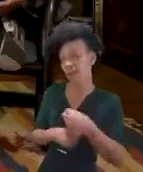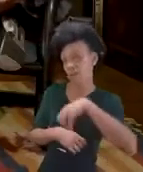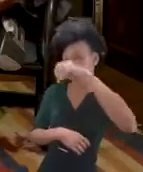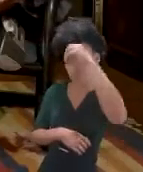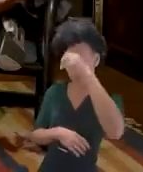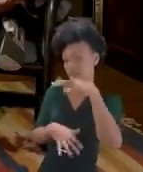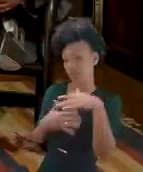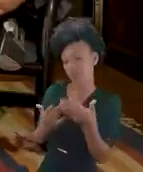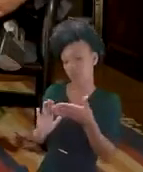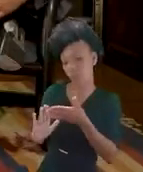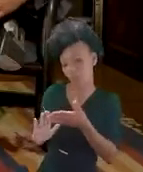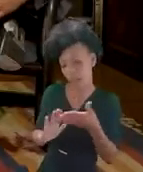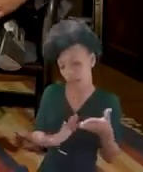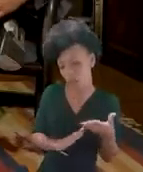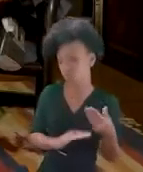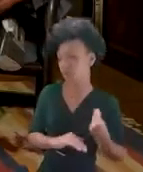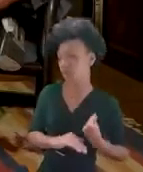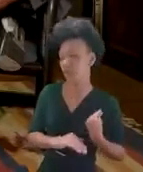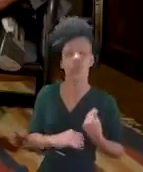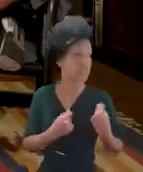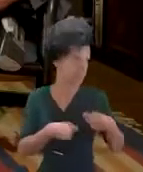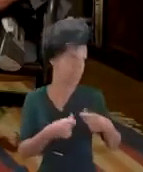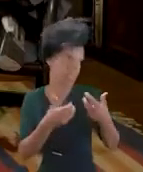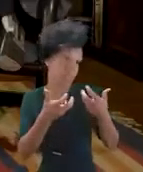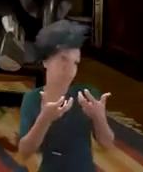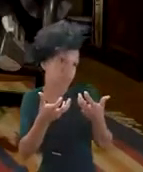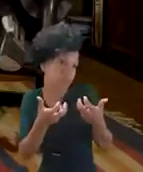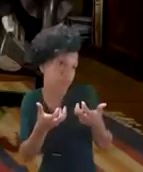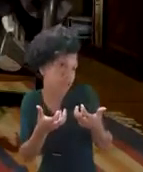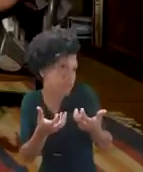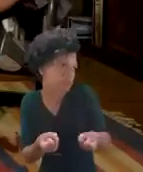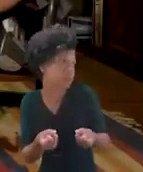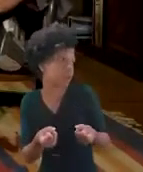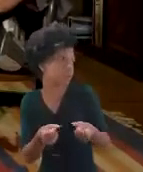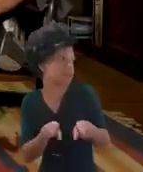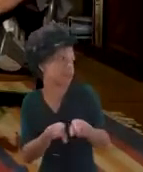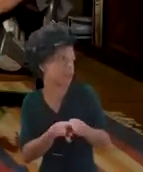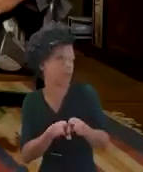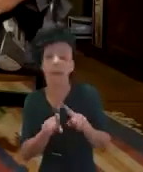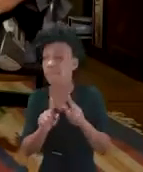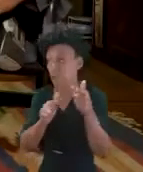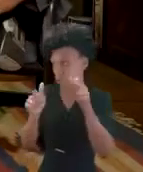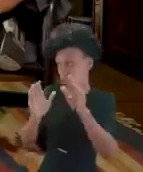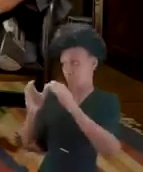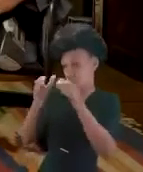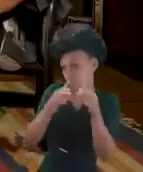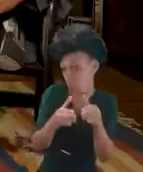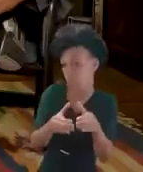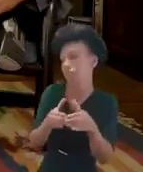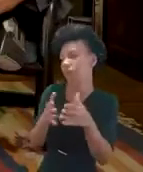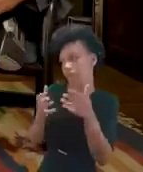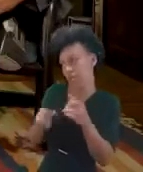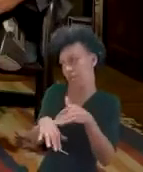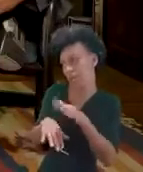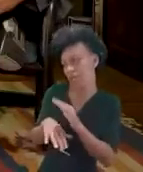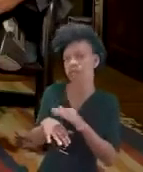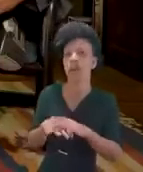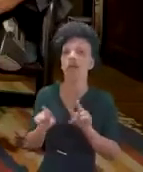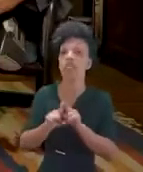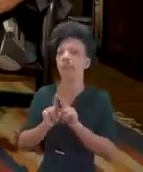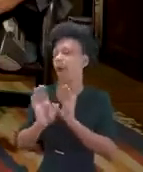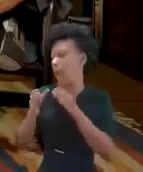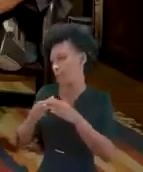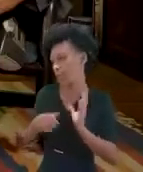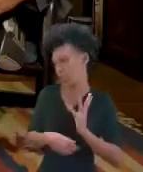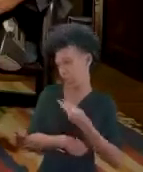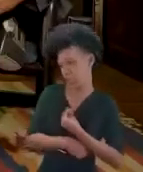e que você em algum. Você tem que ser vai ser vai ter que ser bem mas tem lugares que sai daí mais do que os outros mas vou falar da comunidade